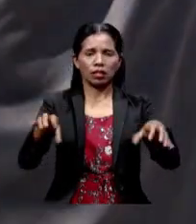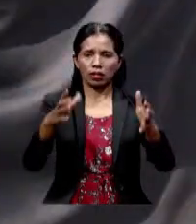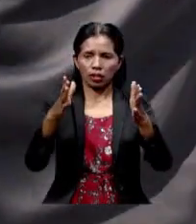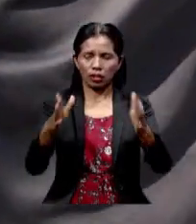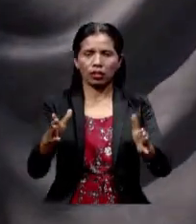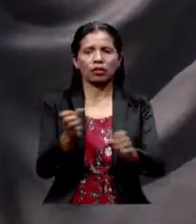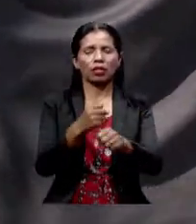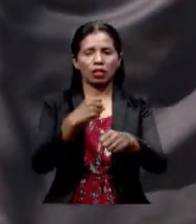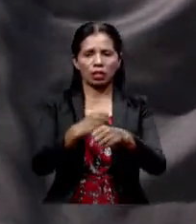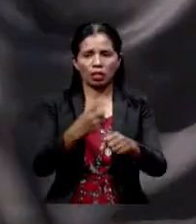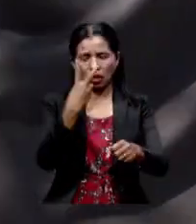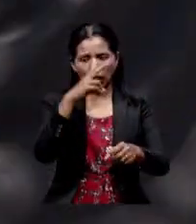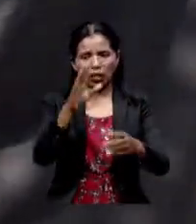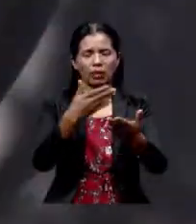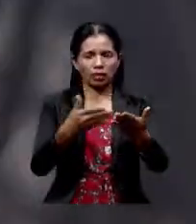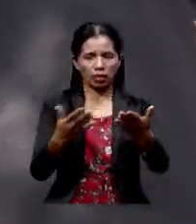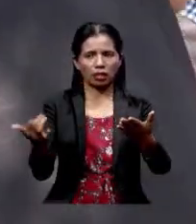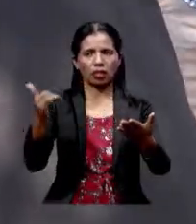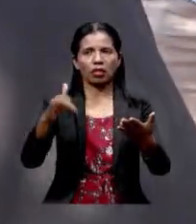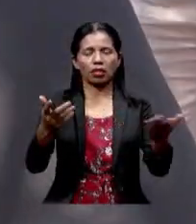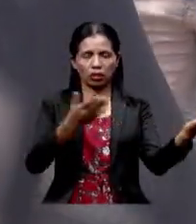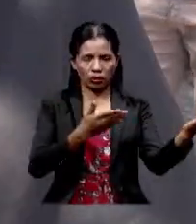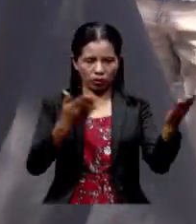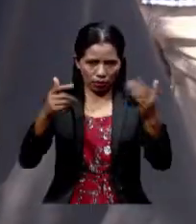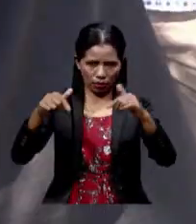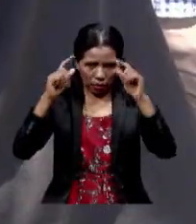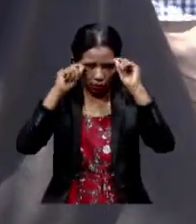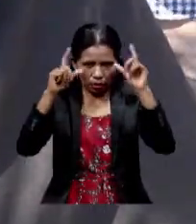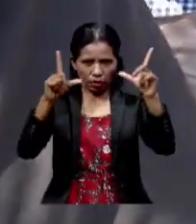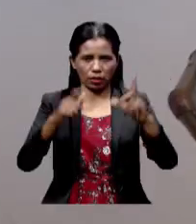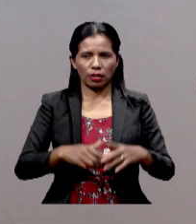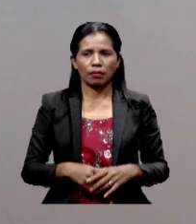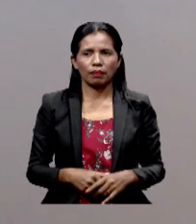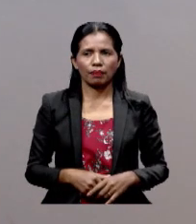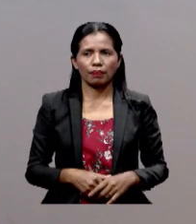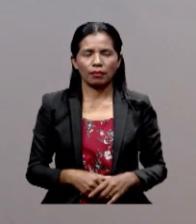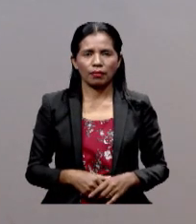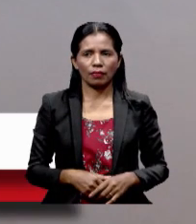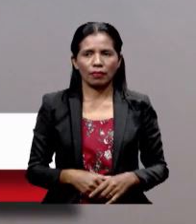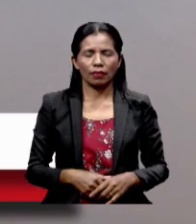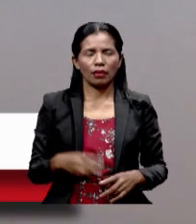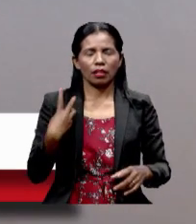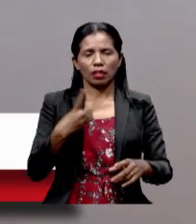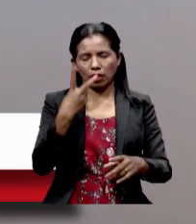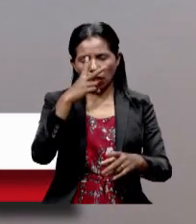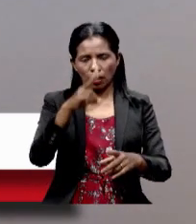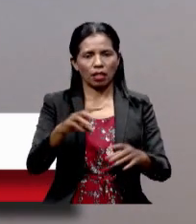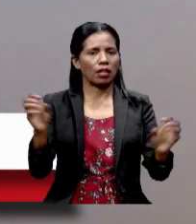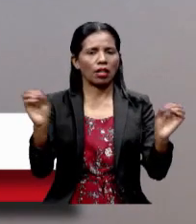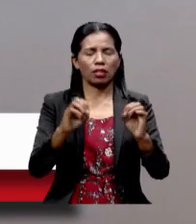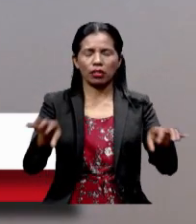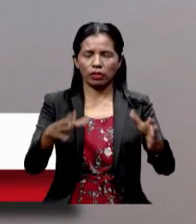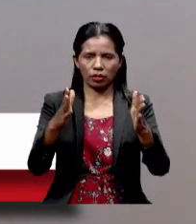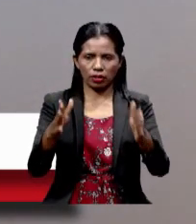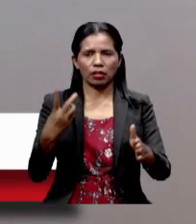o de rala operação para sassansira nebe Tamamai Timor-Leste. Então, por enquanto, a operação conjunta nem menos, também dito, estamos